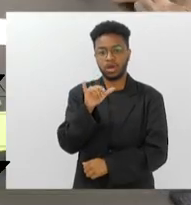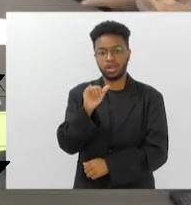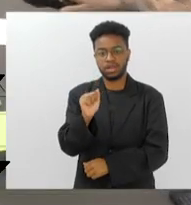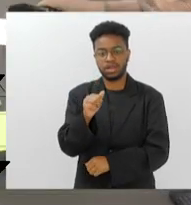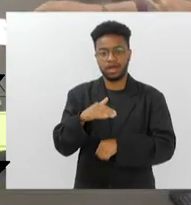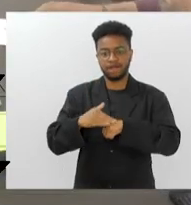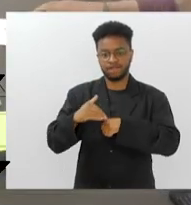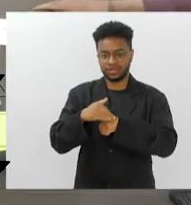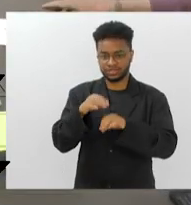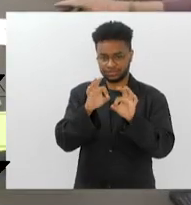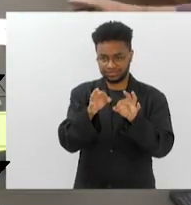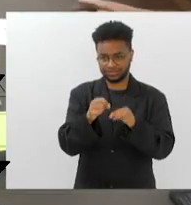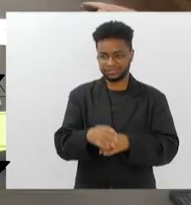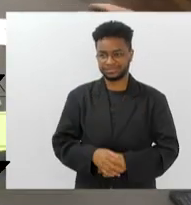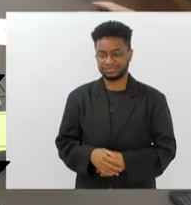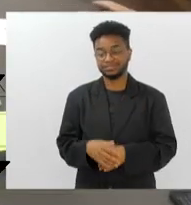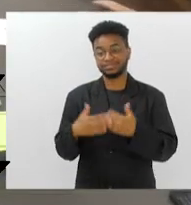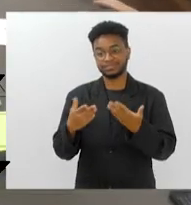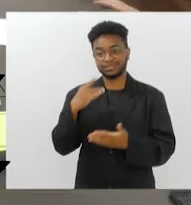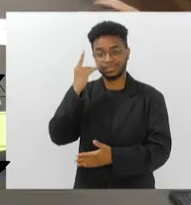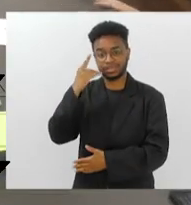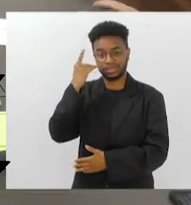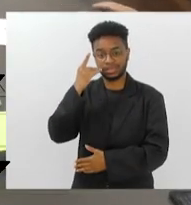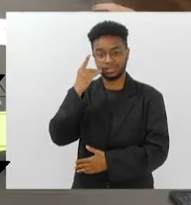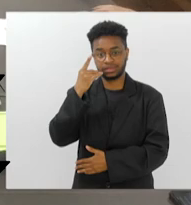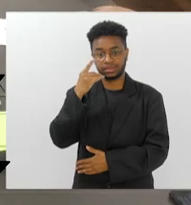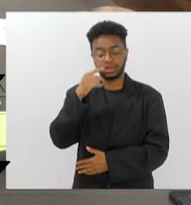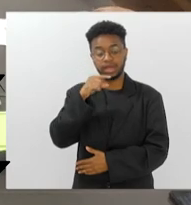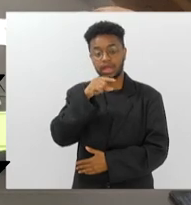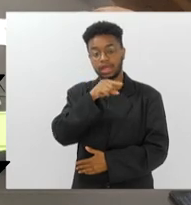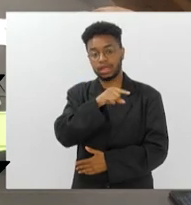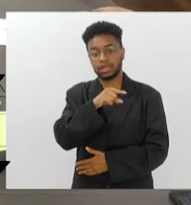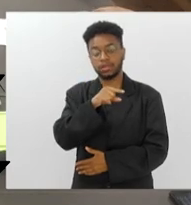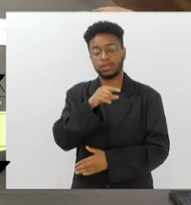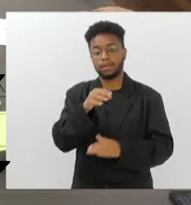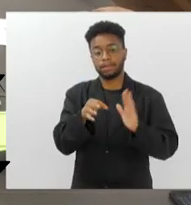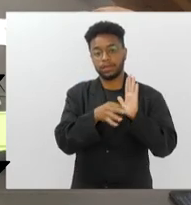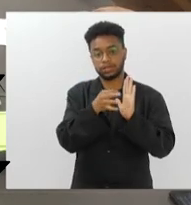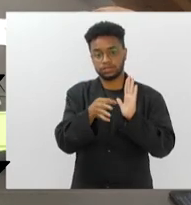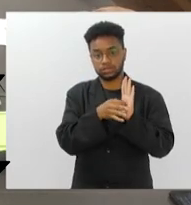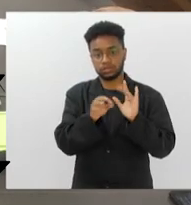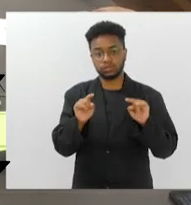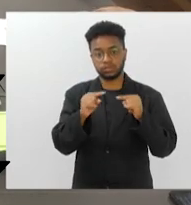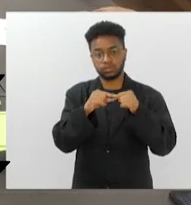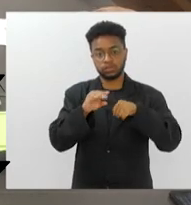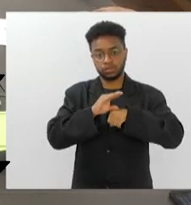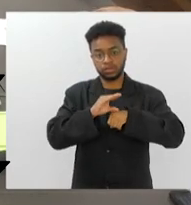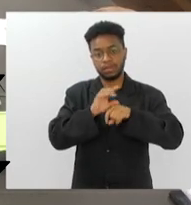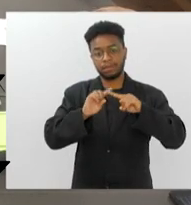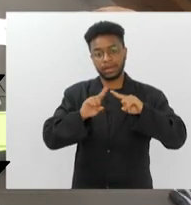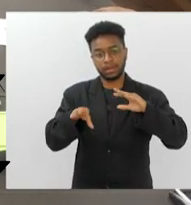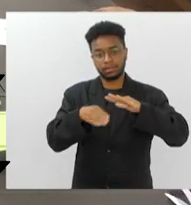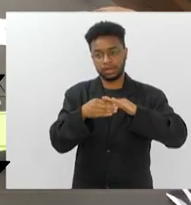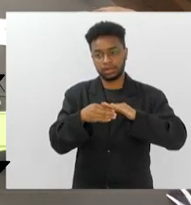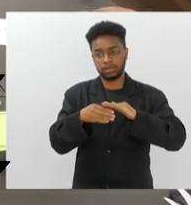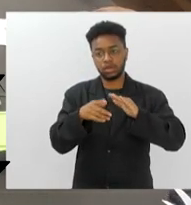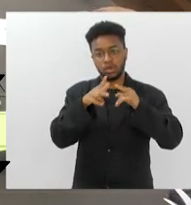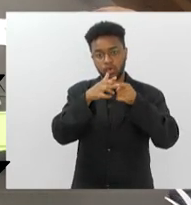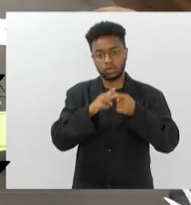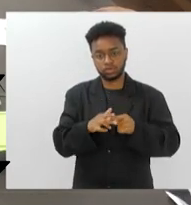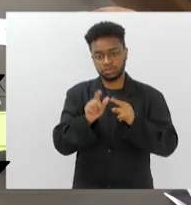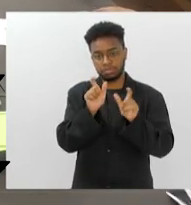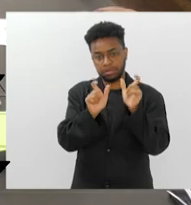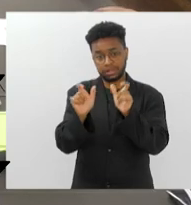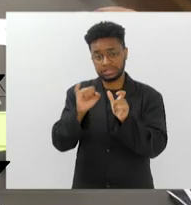efetiva deputada Élica o parecer Deputado Fred é pela constitucionalidade com emendas fazendo correções como essa de portadores e tal se vossa